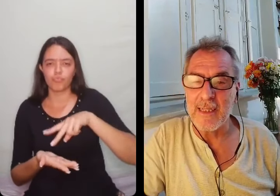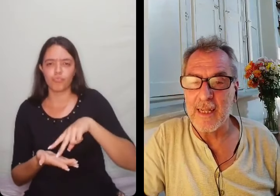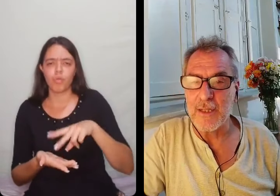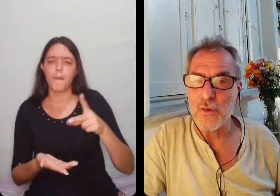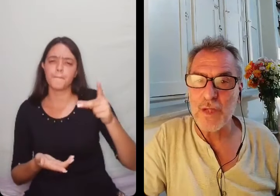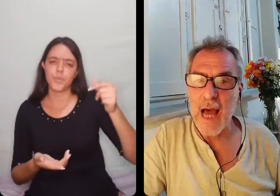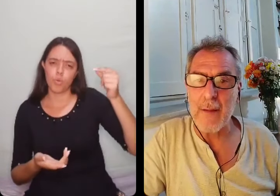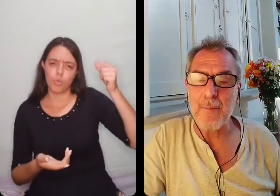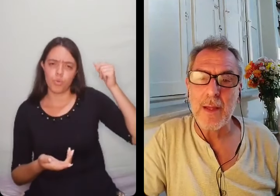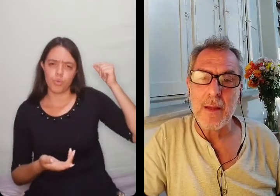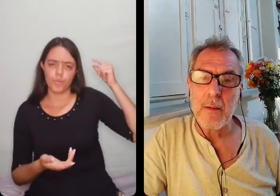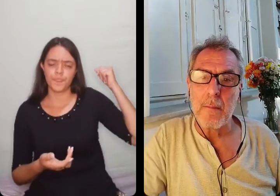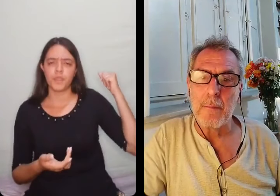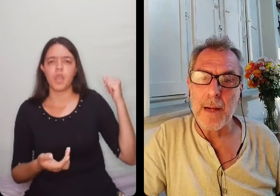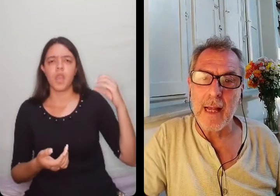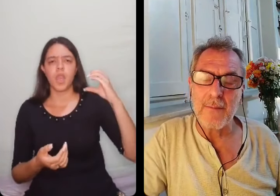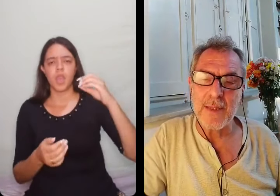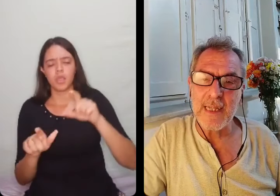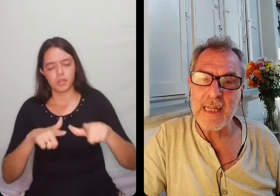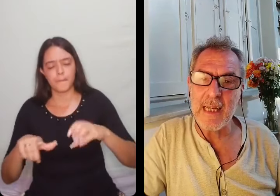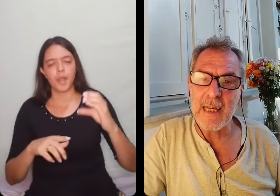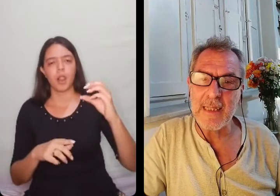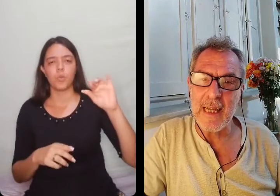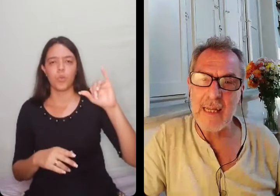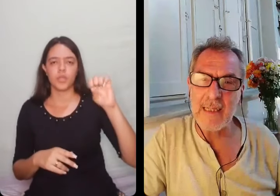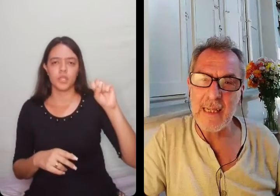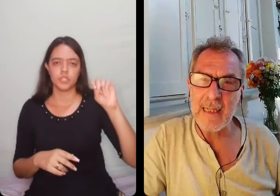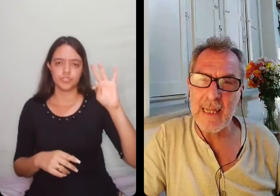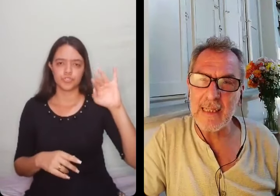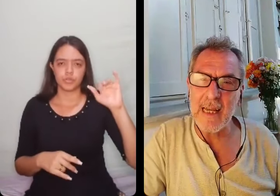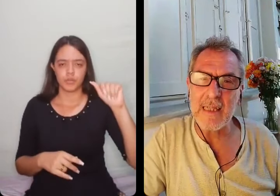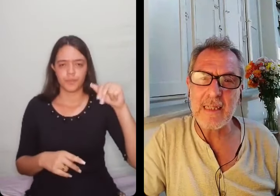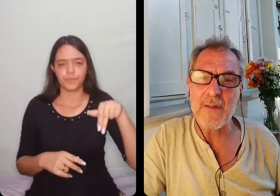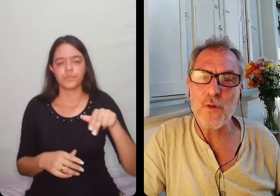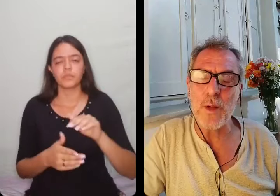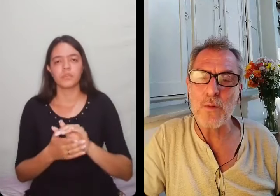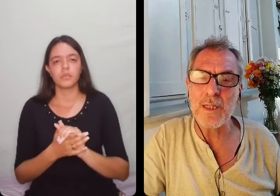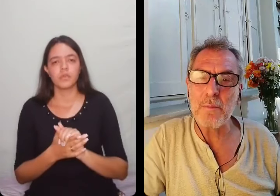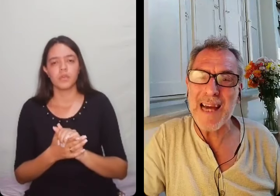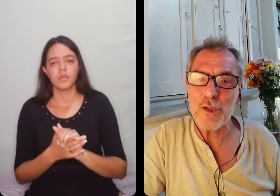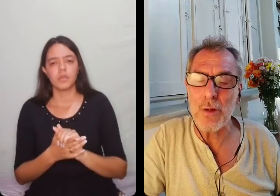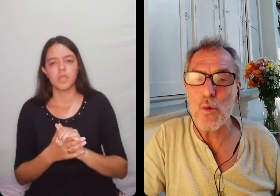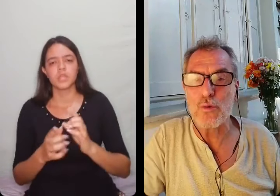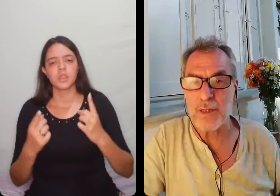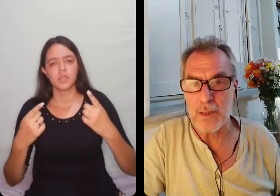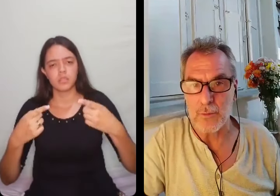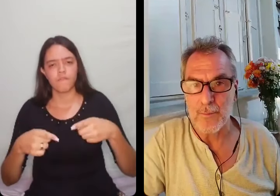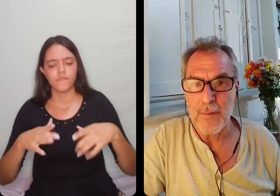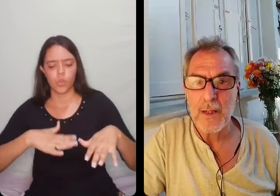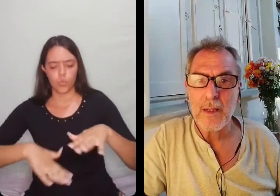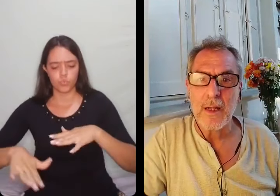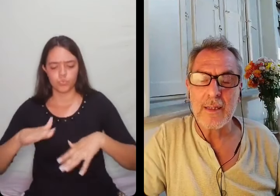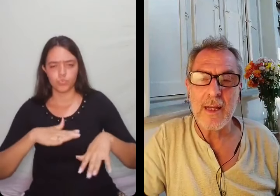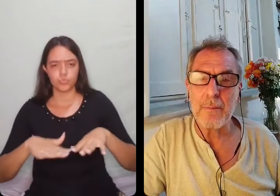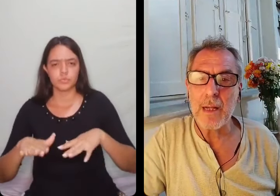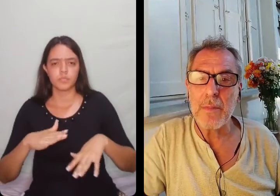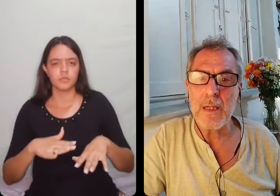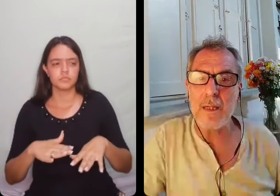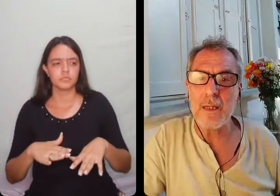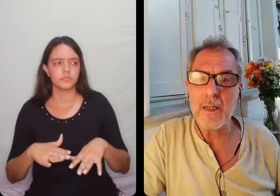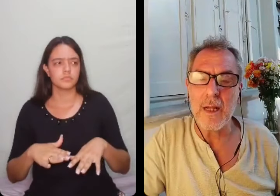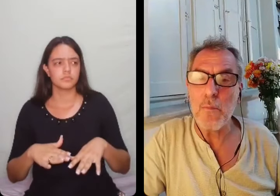Christian e Jussara para fazer que essa trilha se transforme em um espaço acústico. A